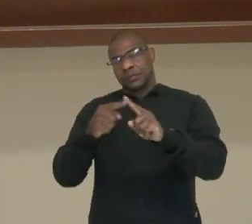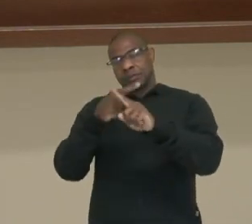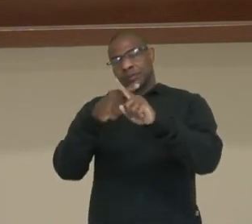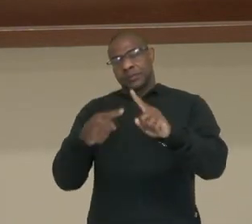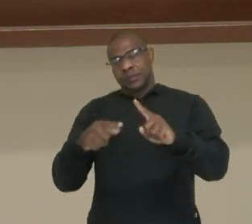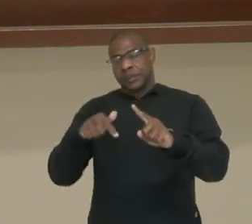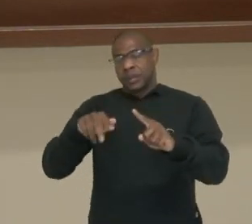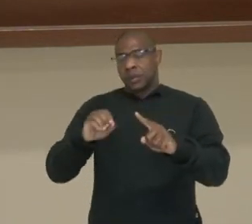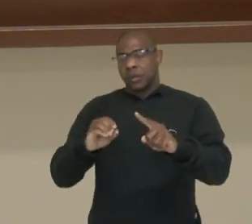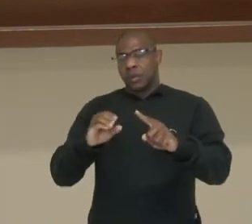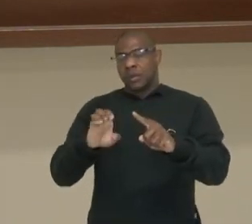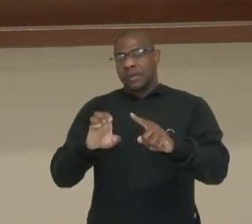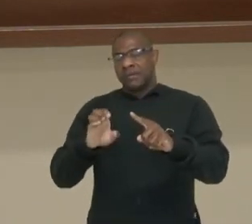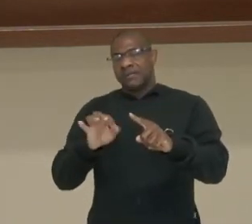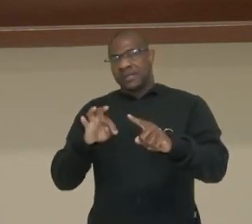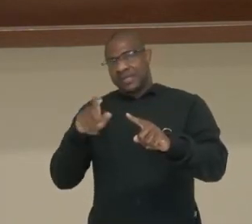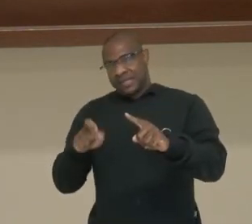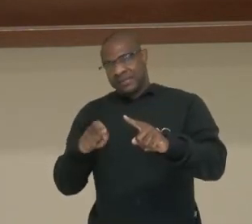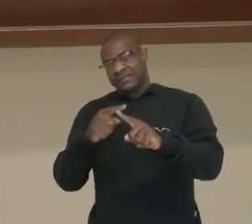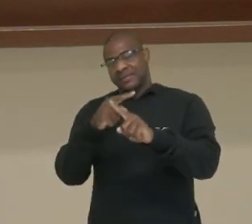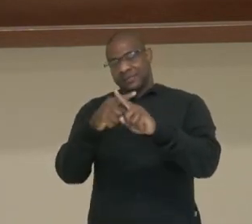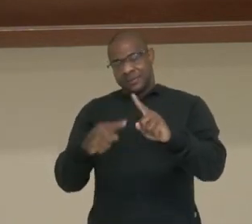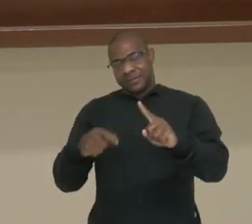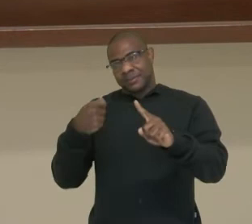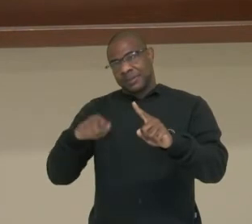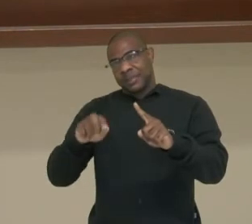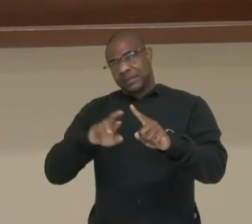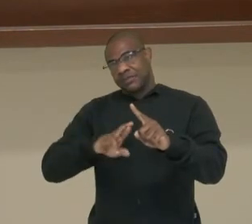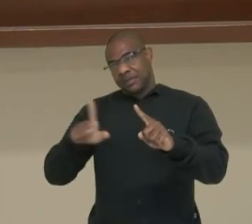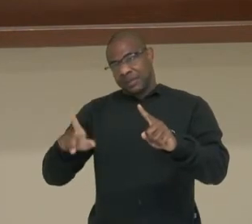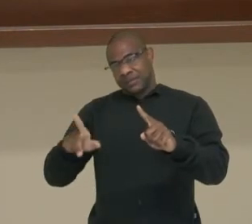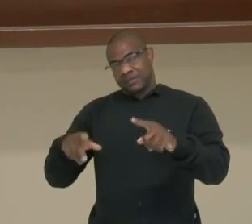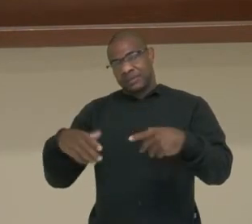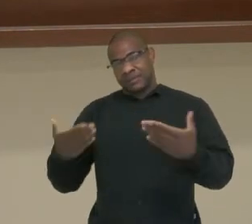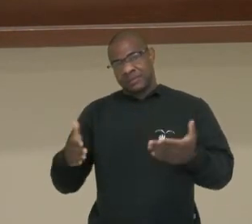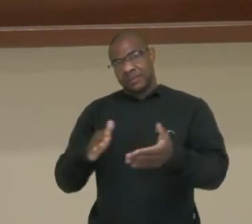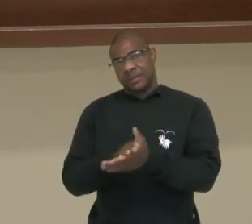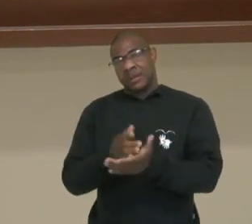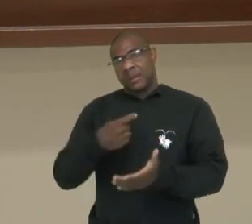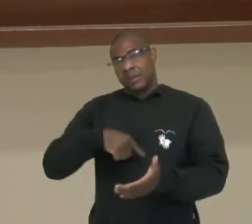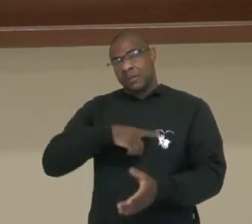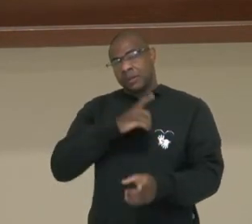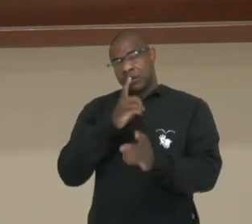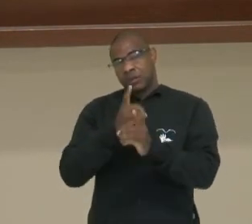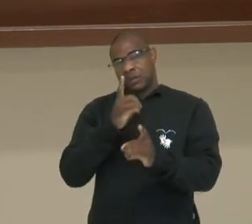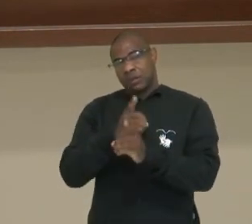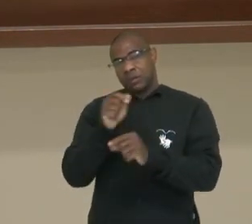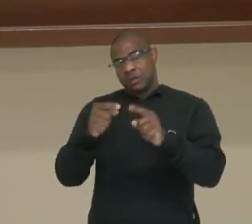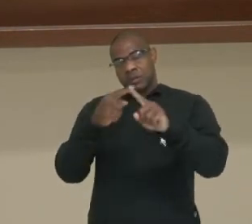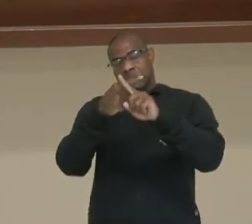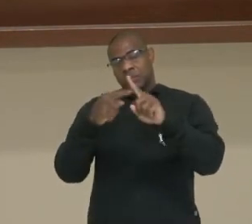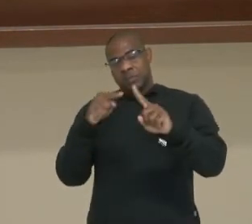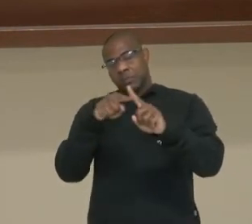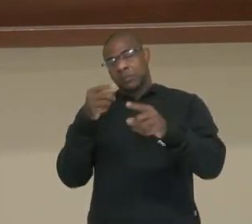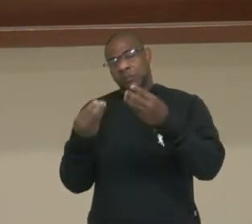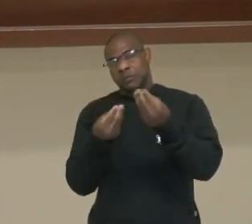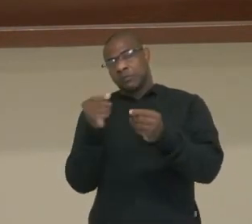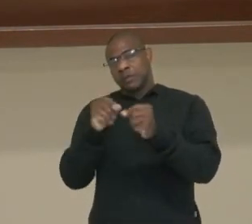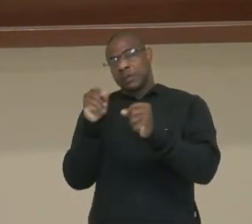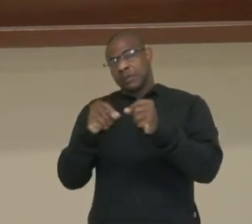coeficientes angulares têm que ser diferentes. Basicamente é essa. Para a gente encontrar esse ponto em comum, o que a gente tem que